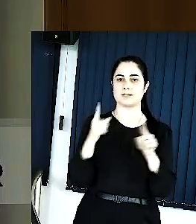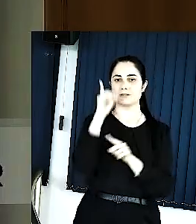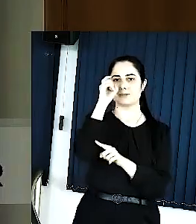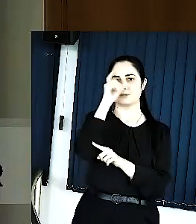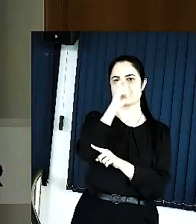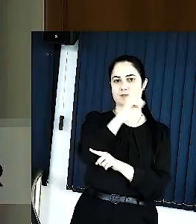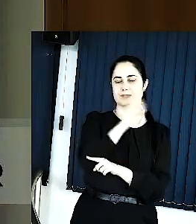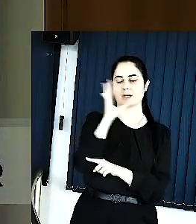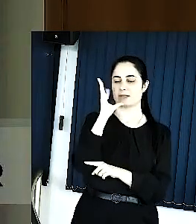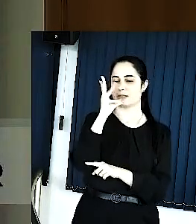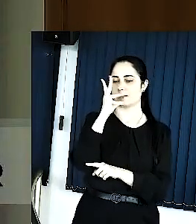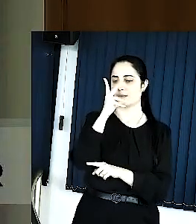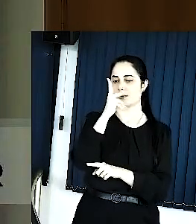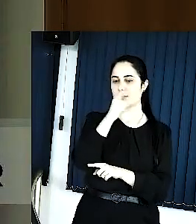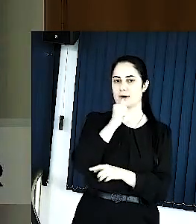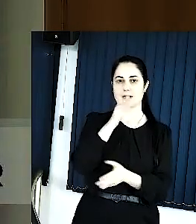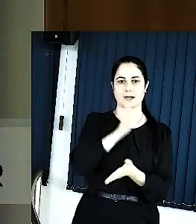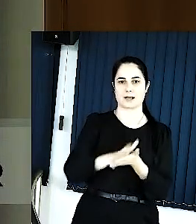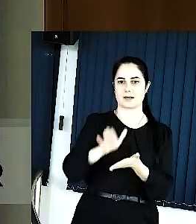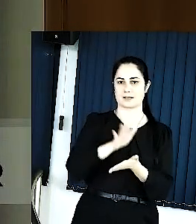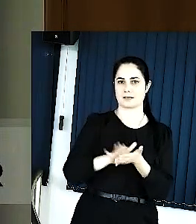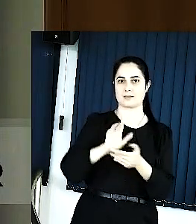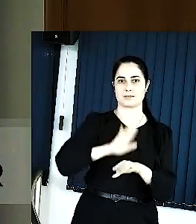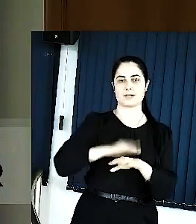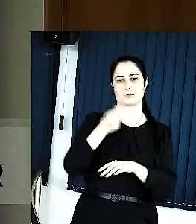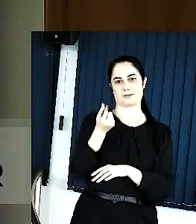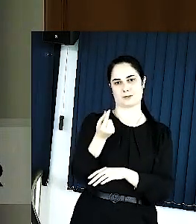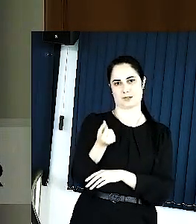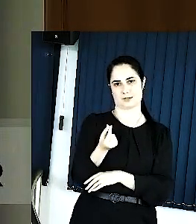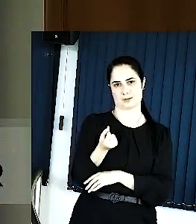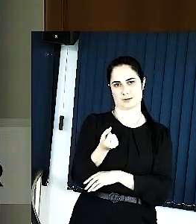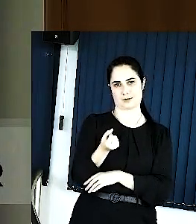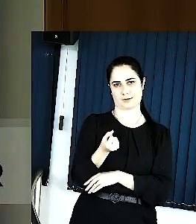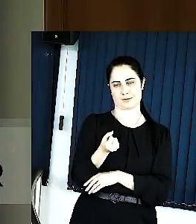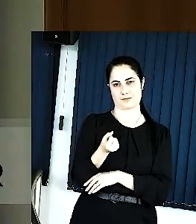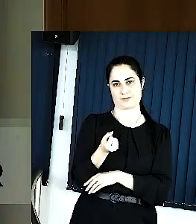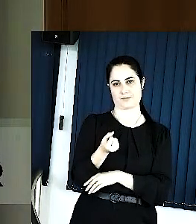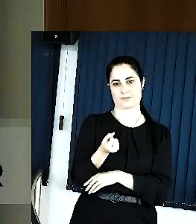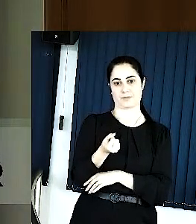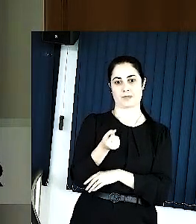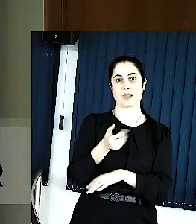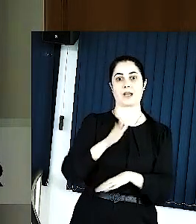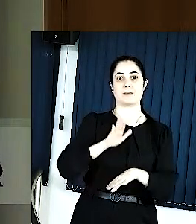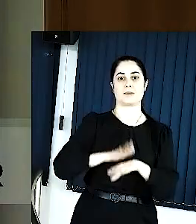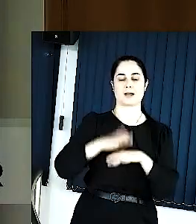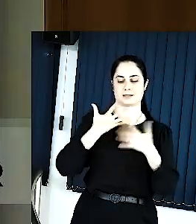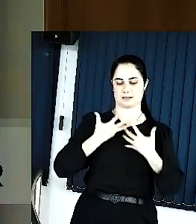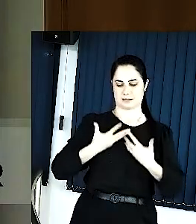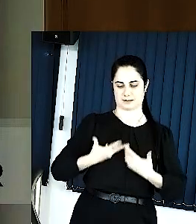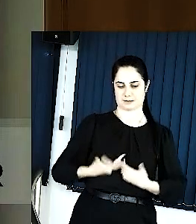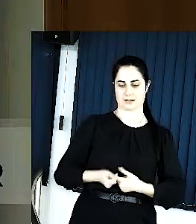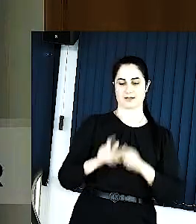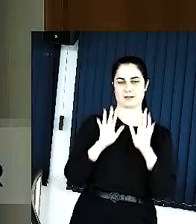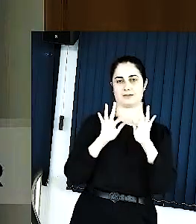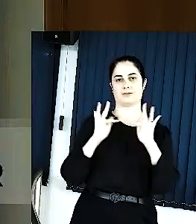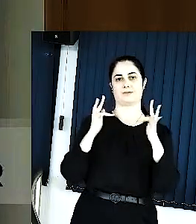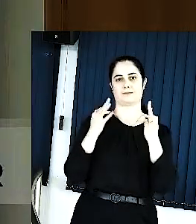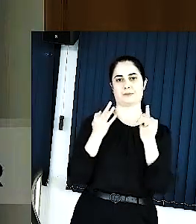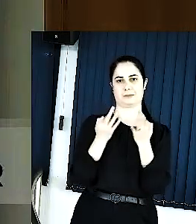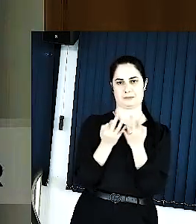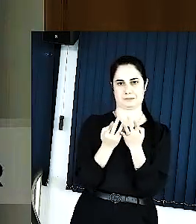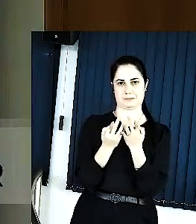difícil, vai ser mais custoso, vai custar mais dinheiro para o sistema público, vai custar mais cansaço para a